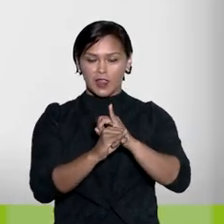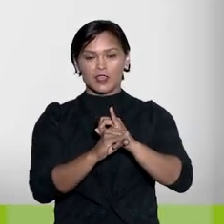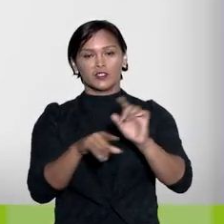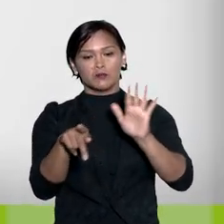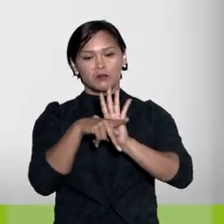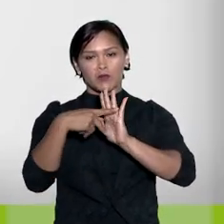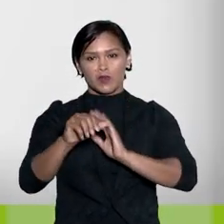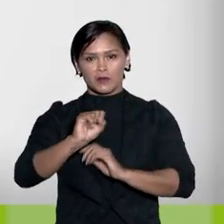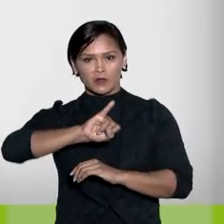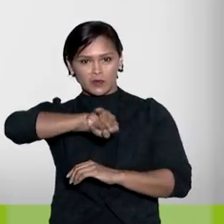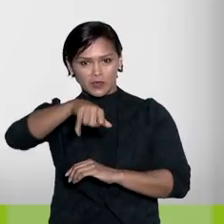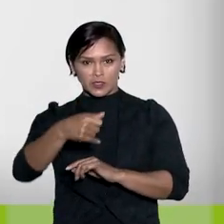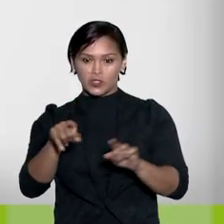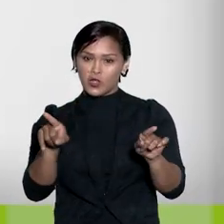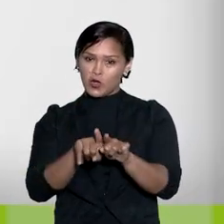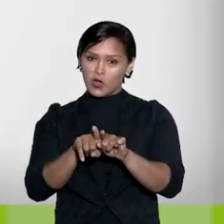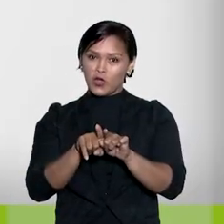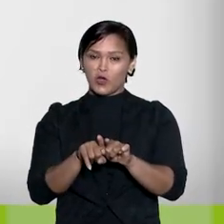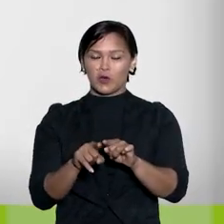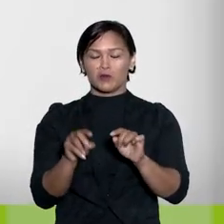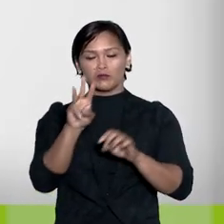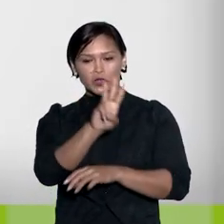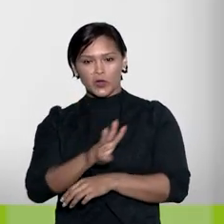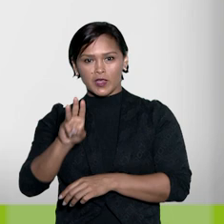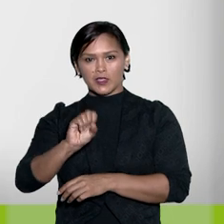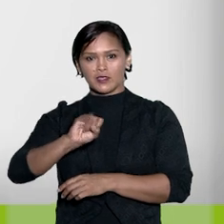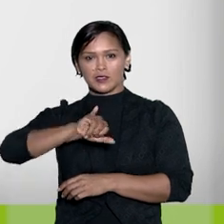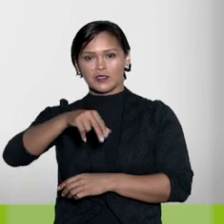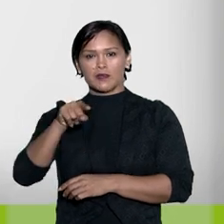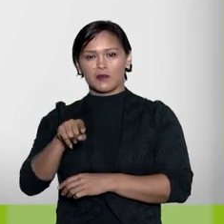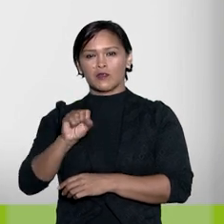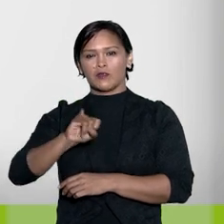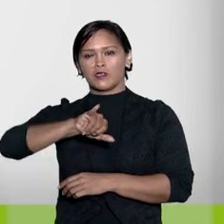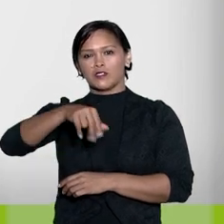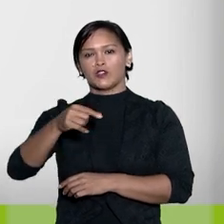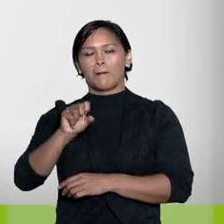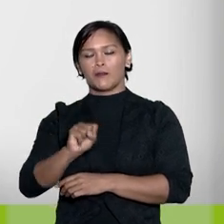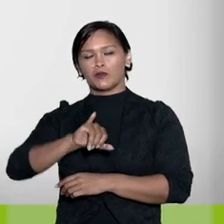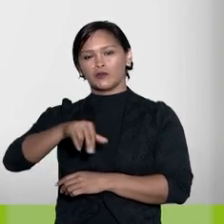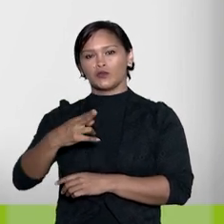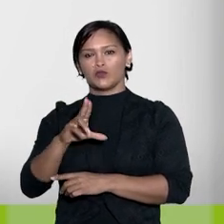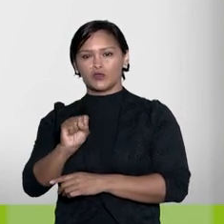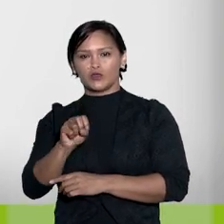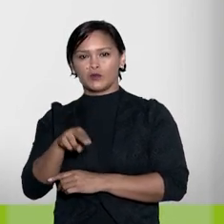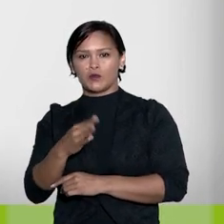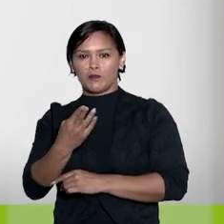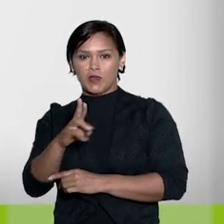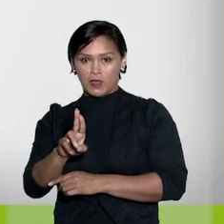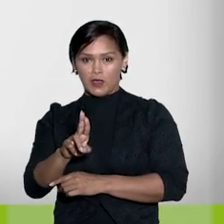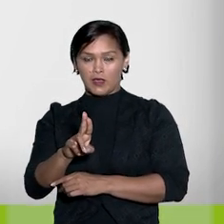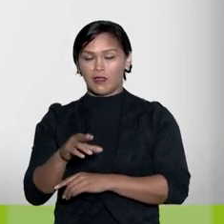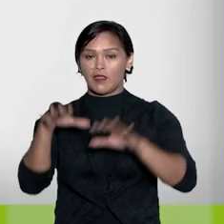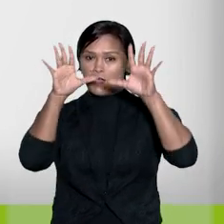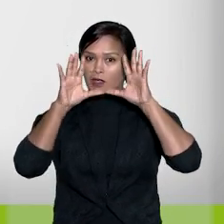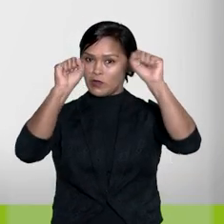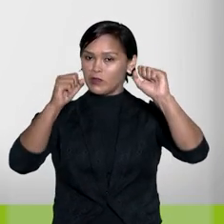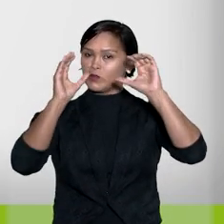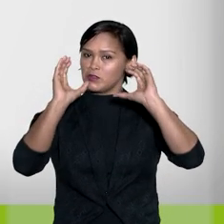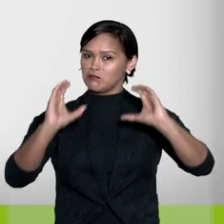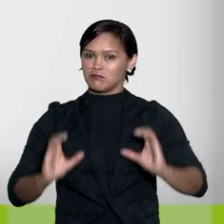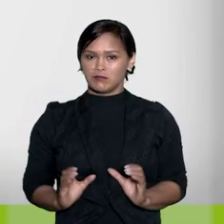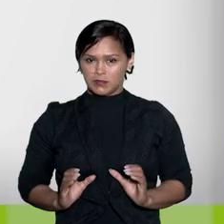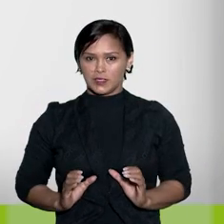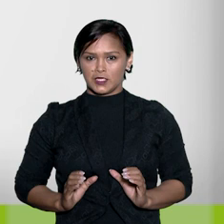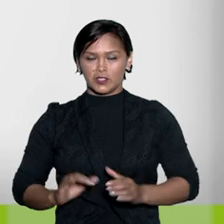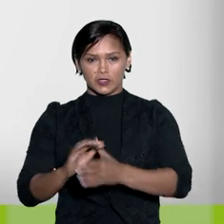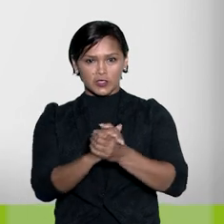navegador na intranet do STJ ou através do endereço sei.stj.jus.br. É